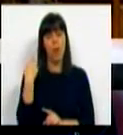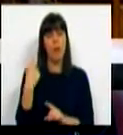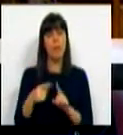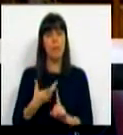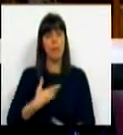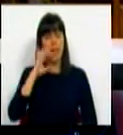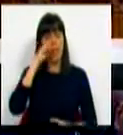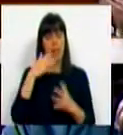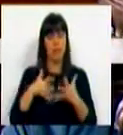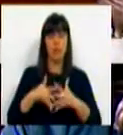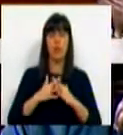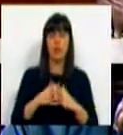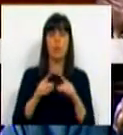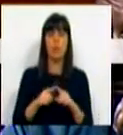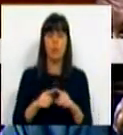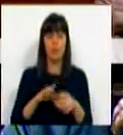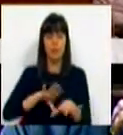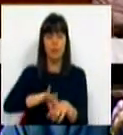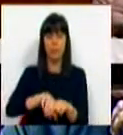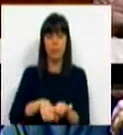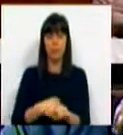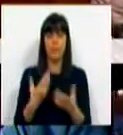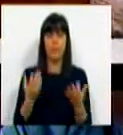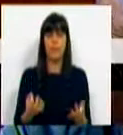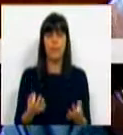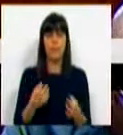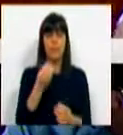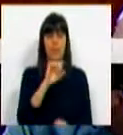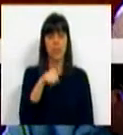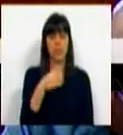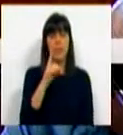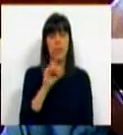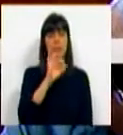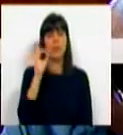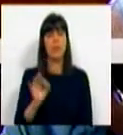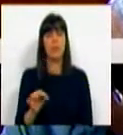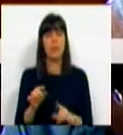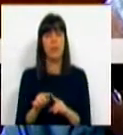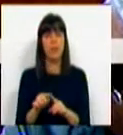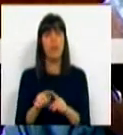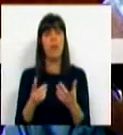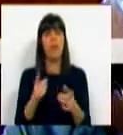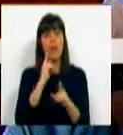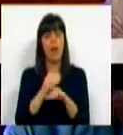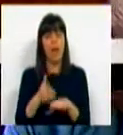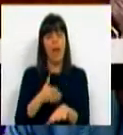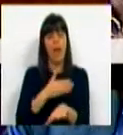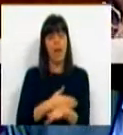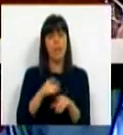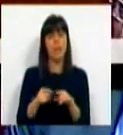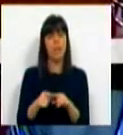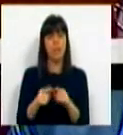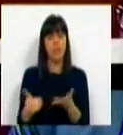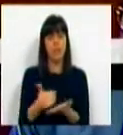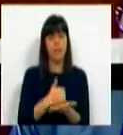o déficit estrutural deteriorou-se 0,6 pontos percentuais e que com a antecipação